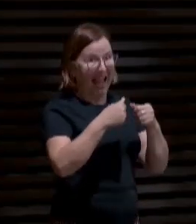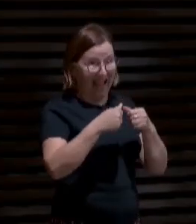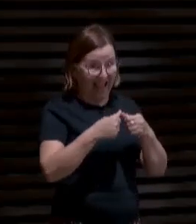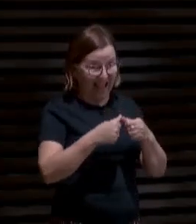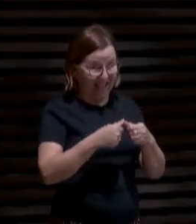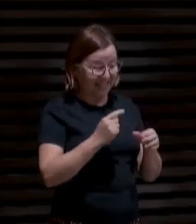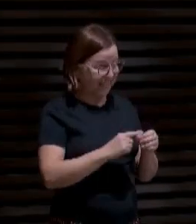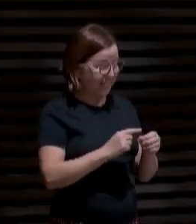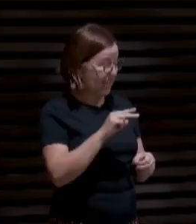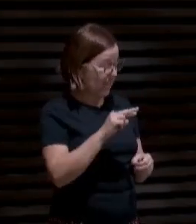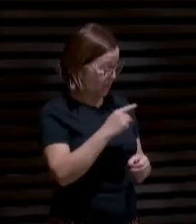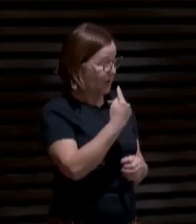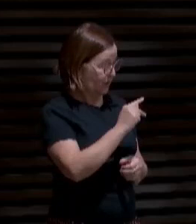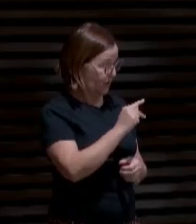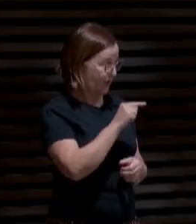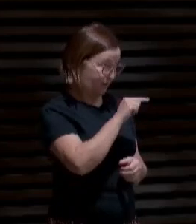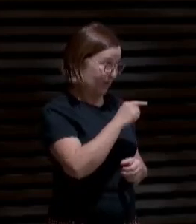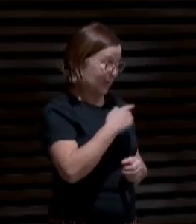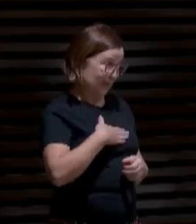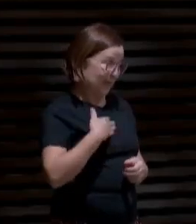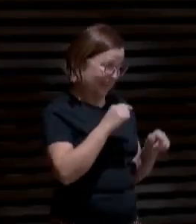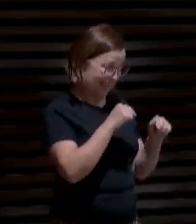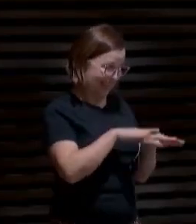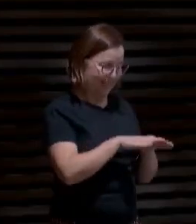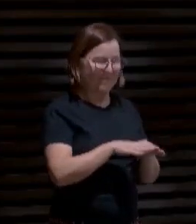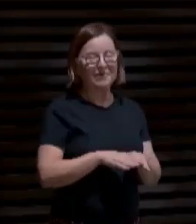à sua. Vai gostar daqui.